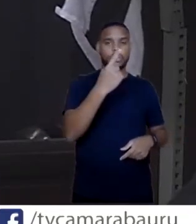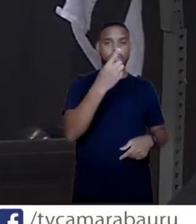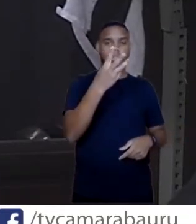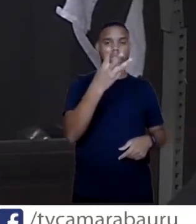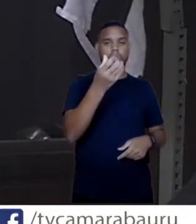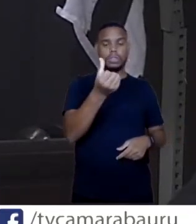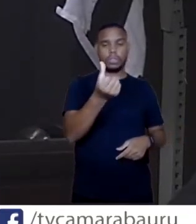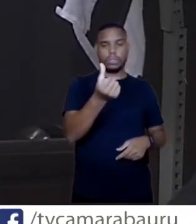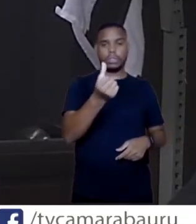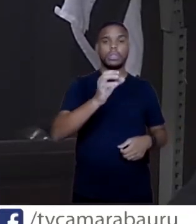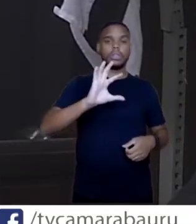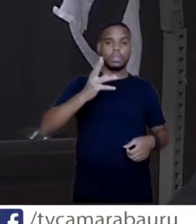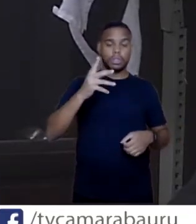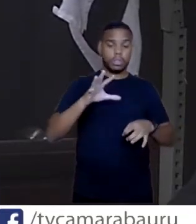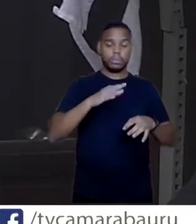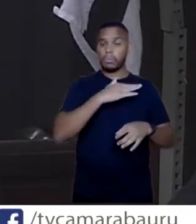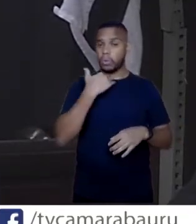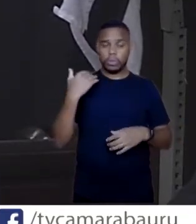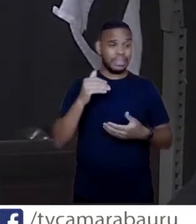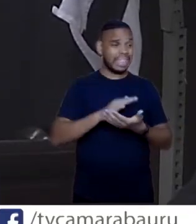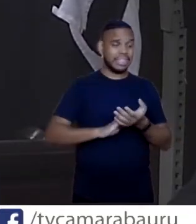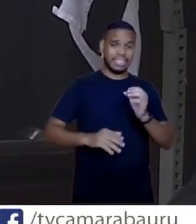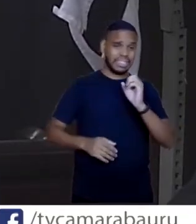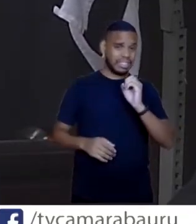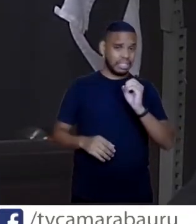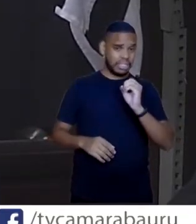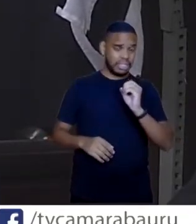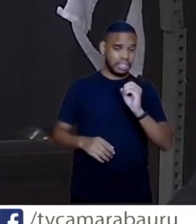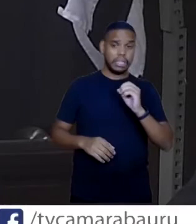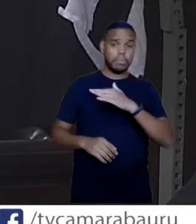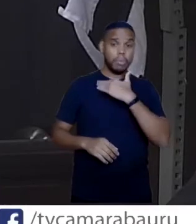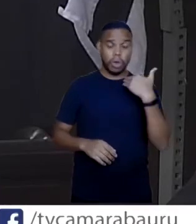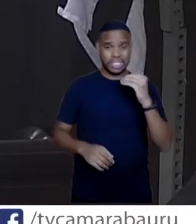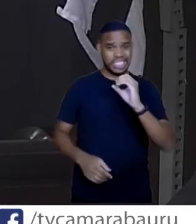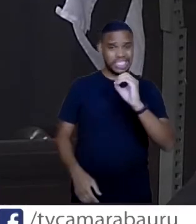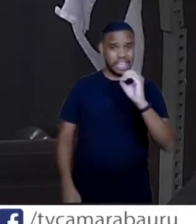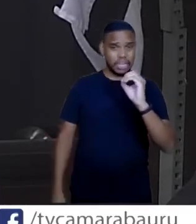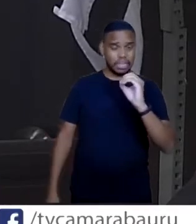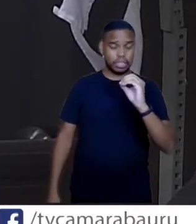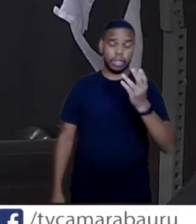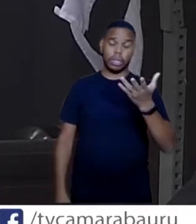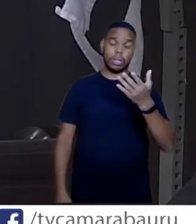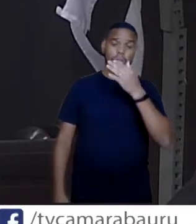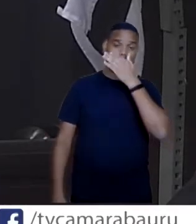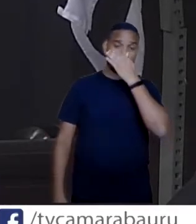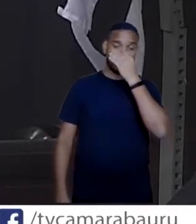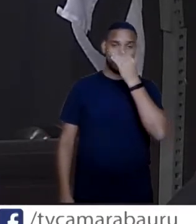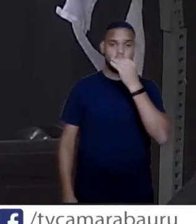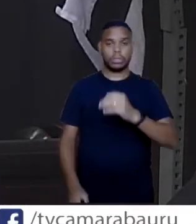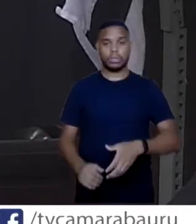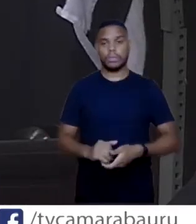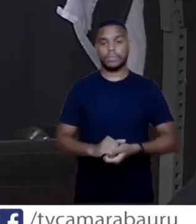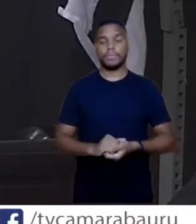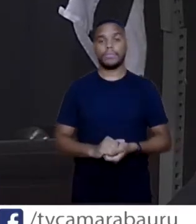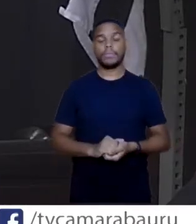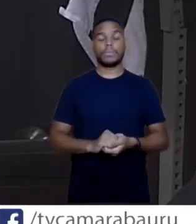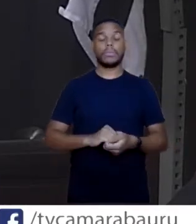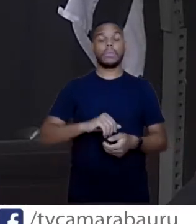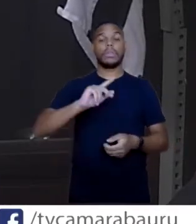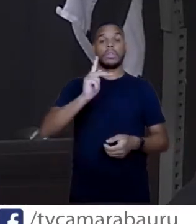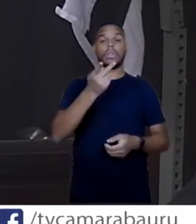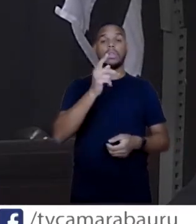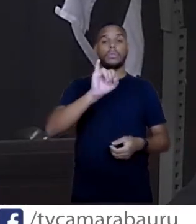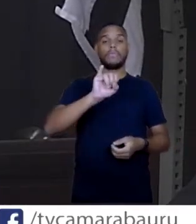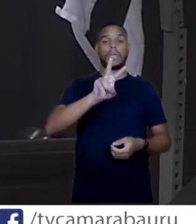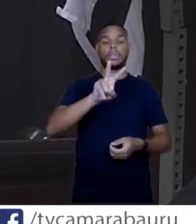nenhum óbito nenhum óbito o hiv a